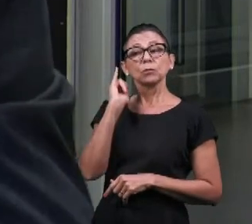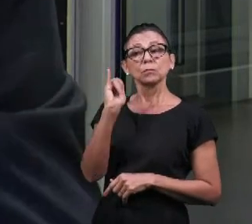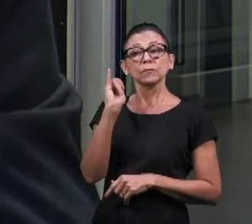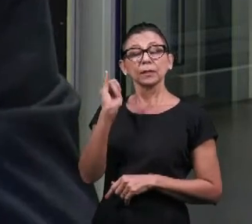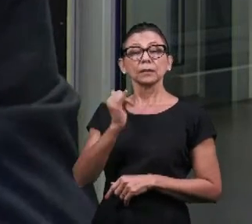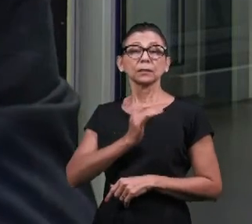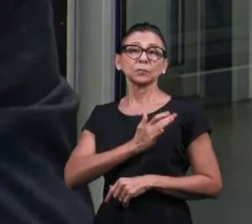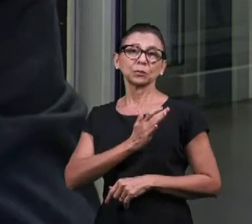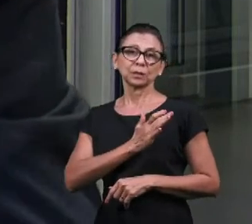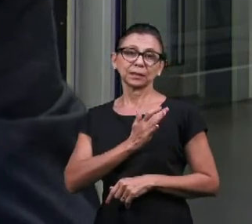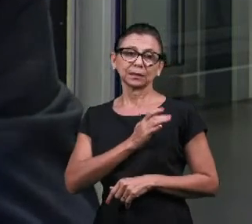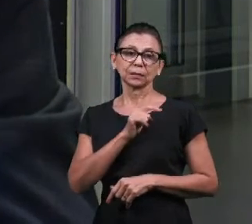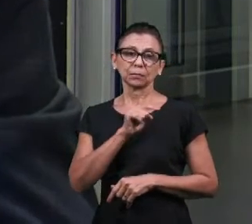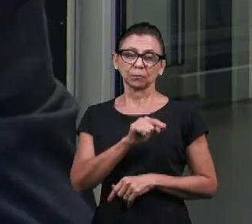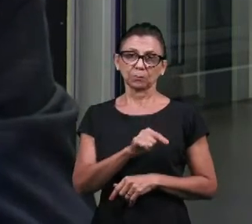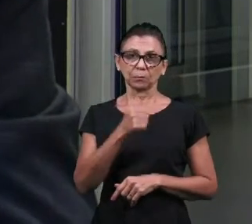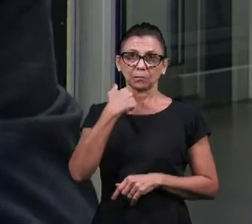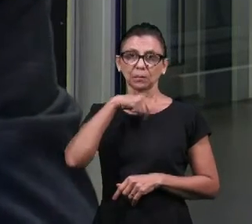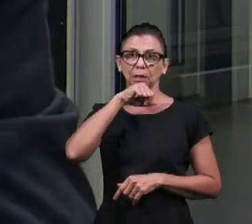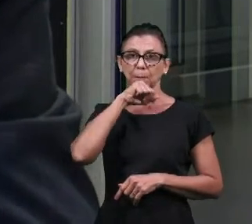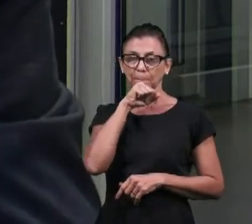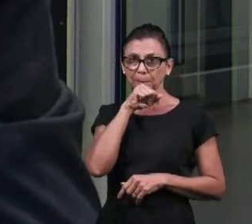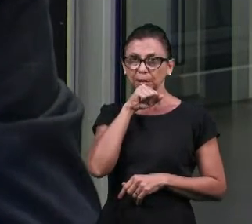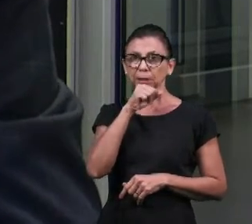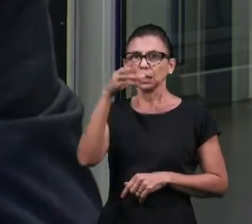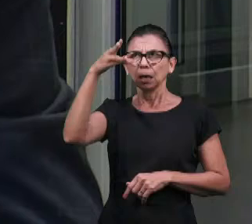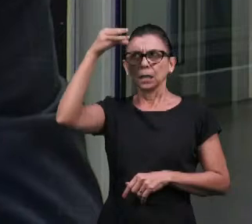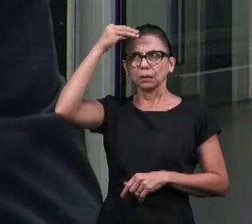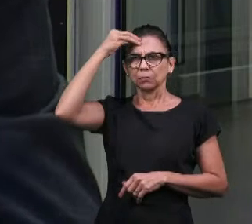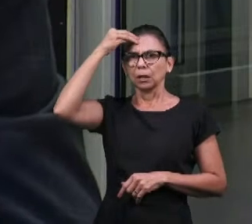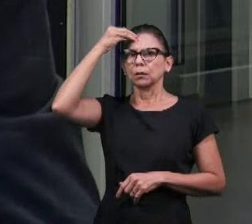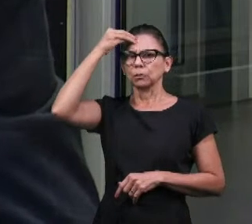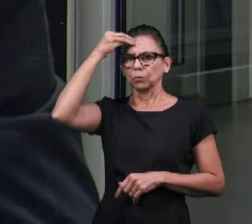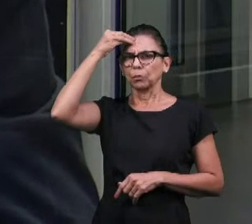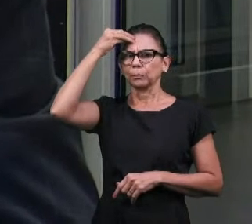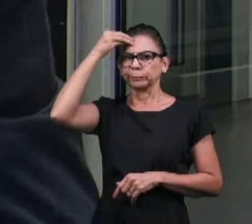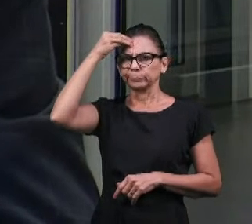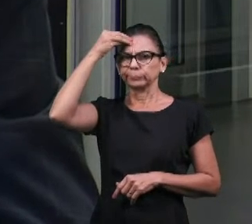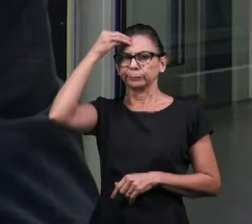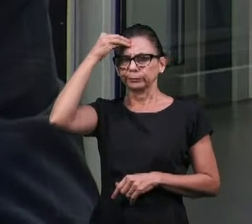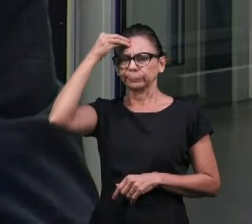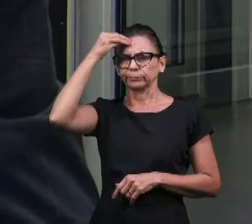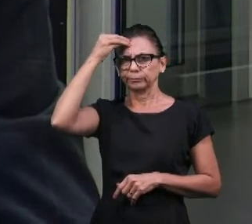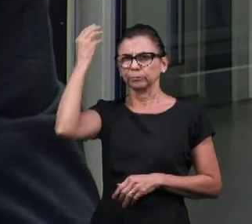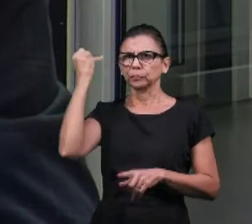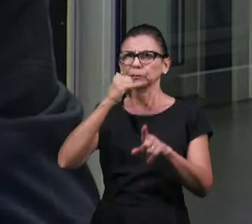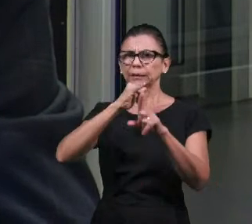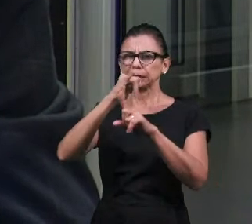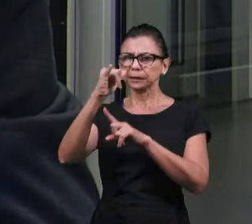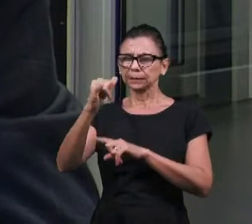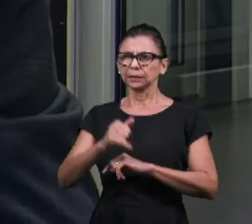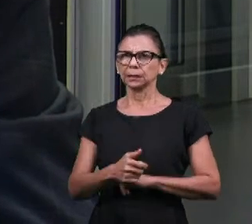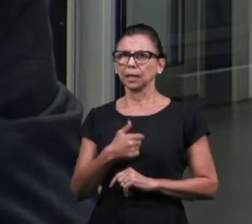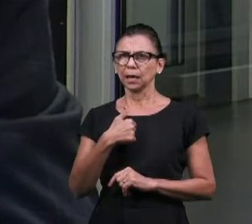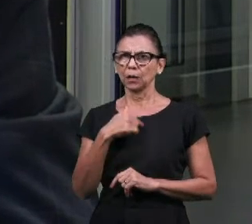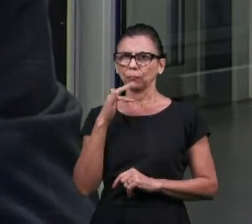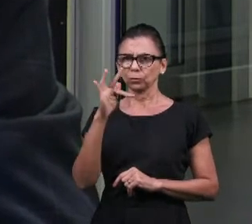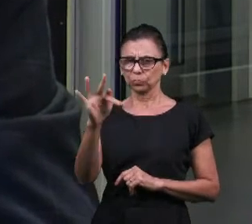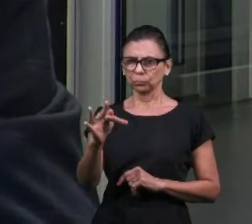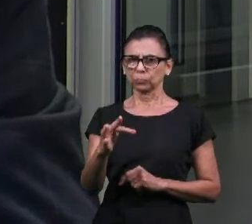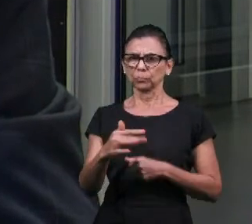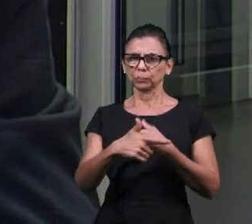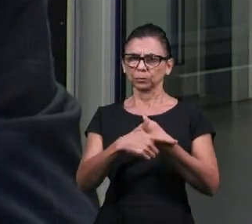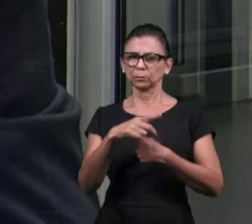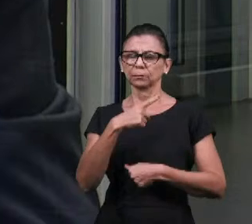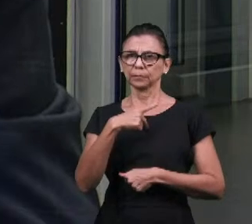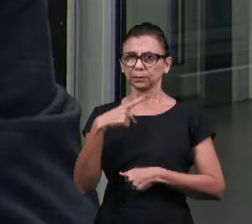no coração dela, a profecia de que eu seria pastor. Ao chegar, foi uma grande bênção. E o mais interessante é que a